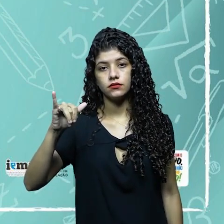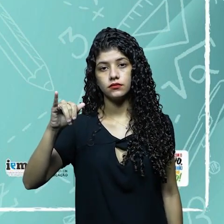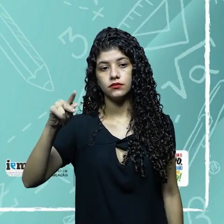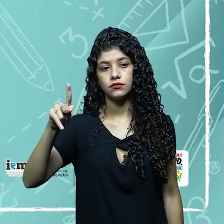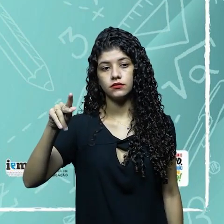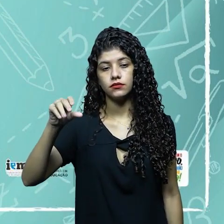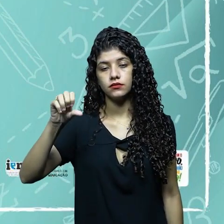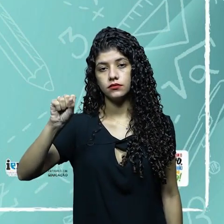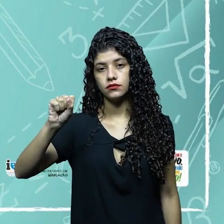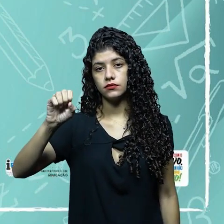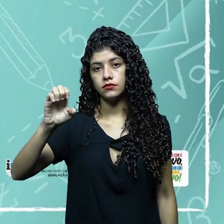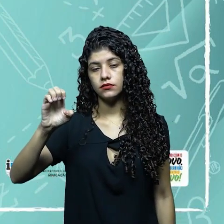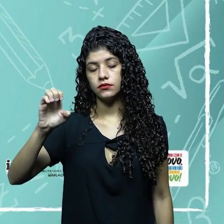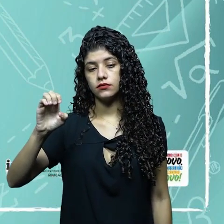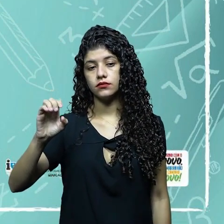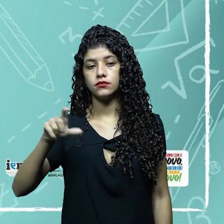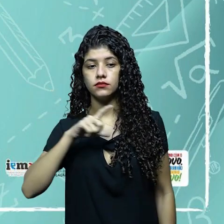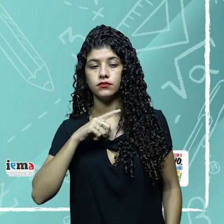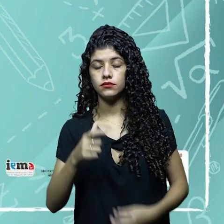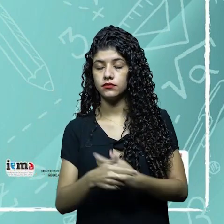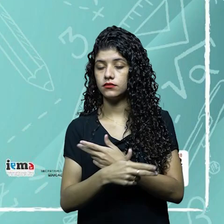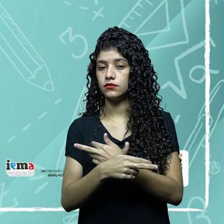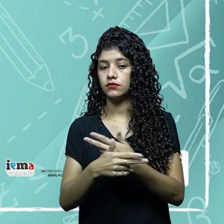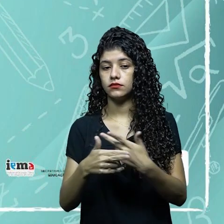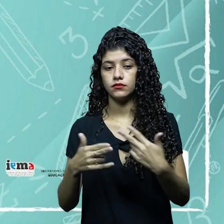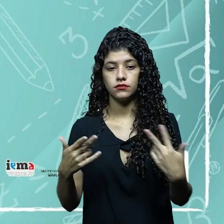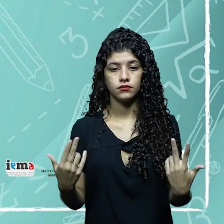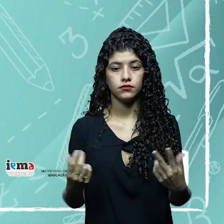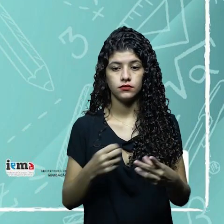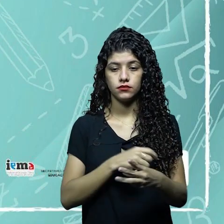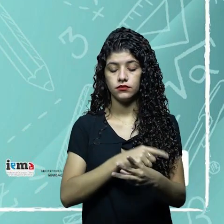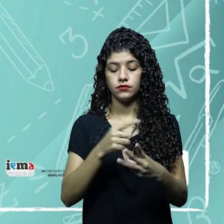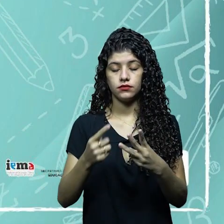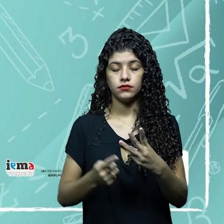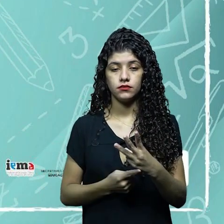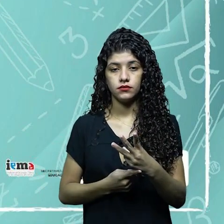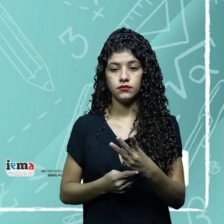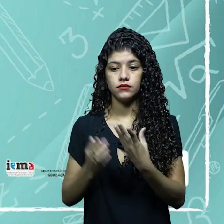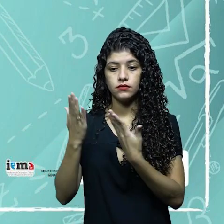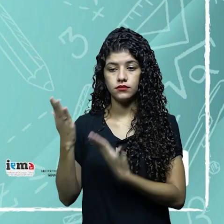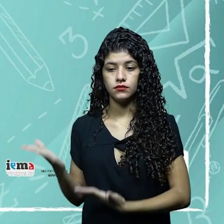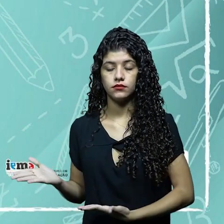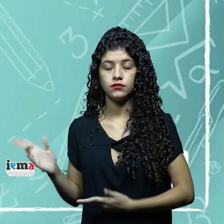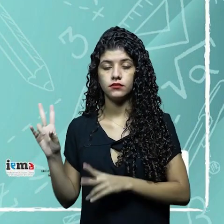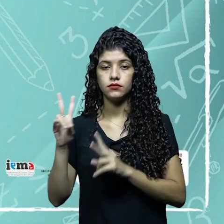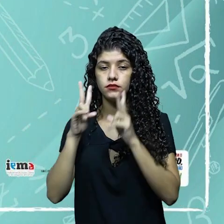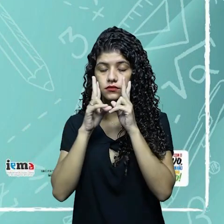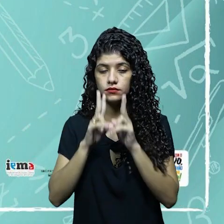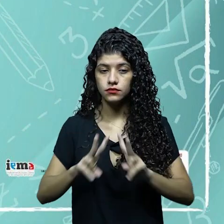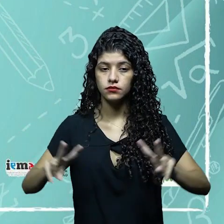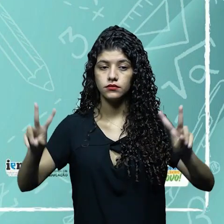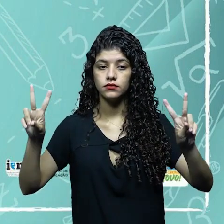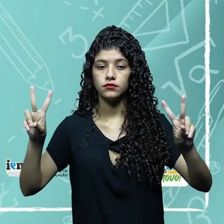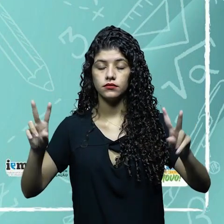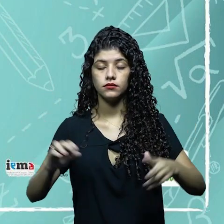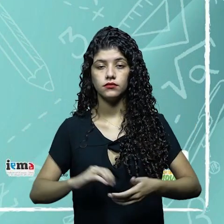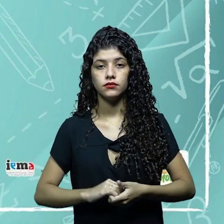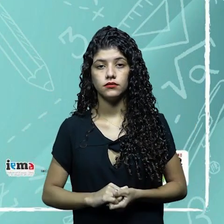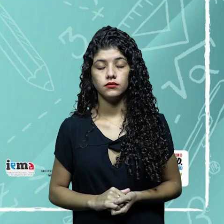também, ela tem várias opções, tá? Essas três que eu trouxe aqui o exemplo para vocês visualizarem.